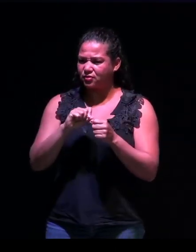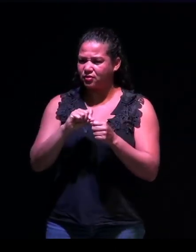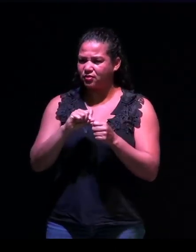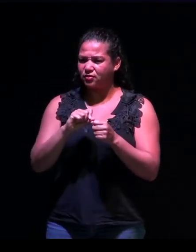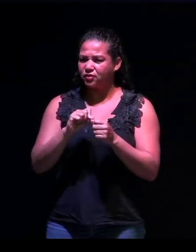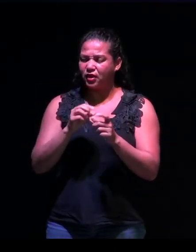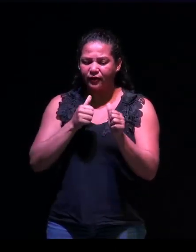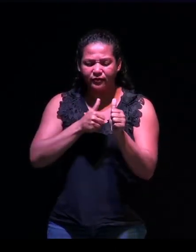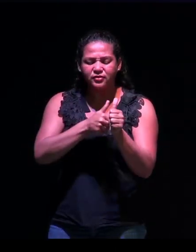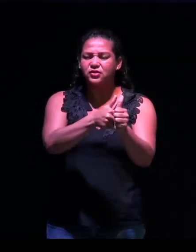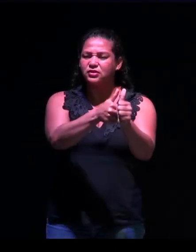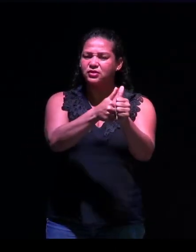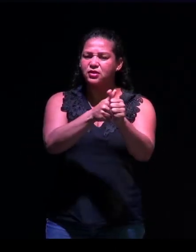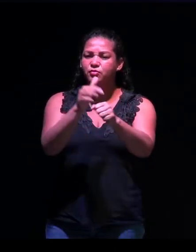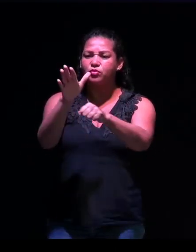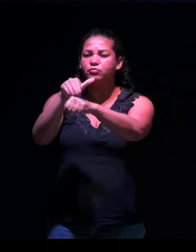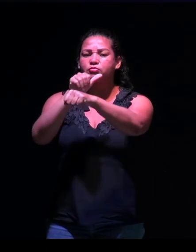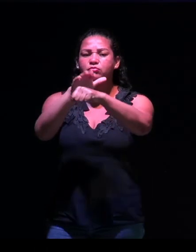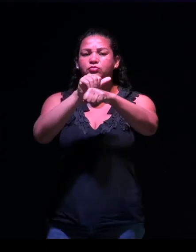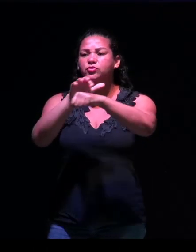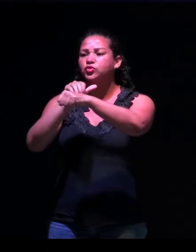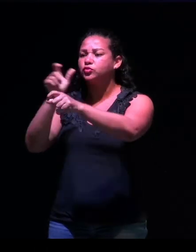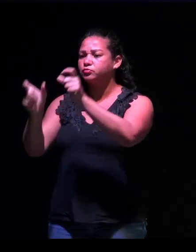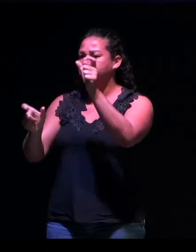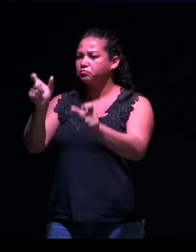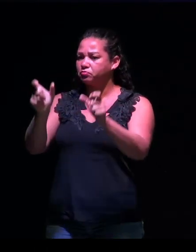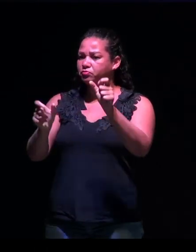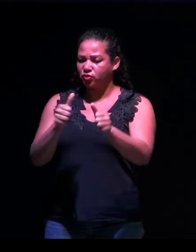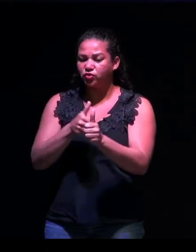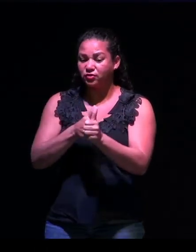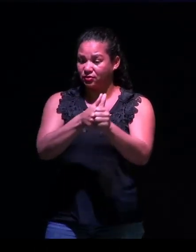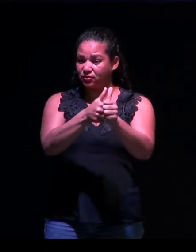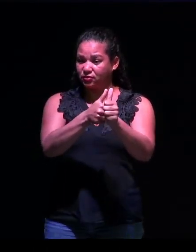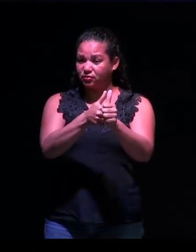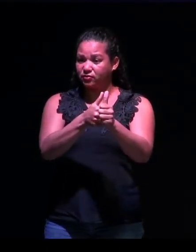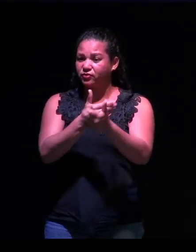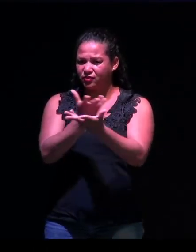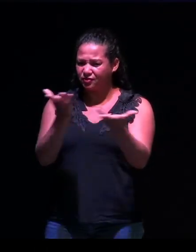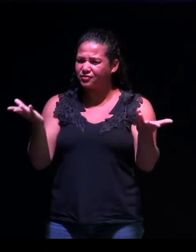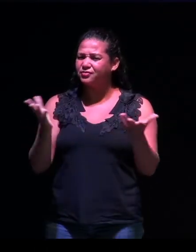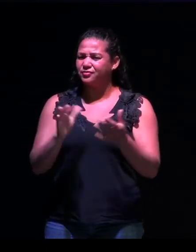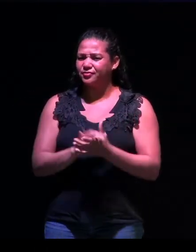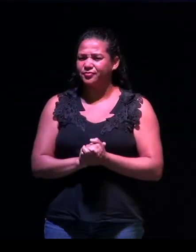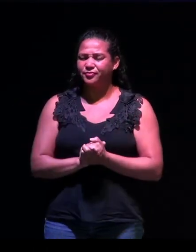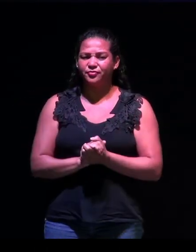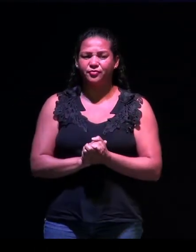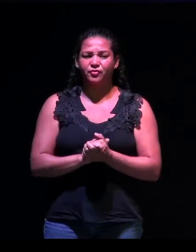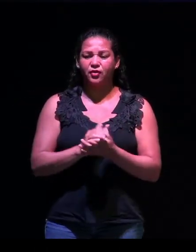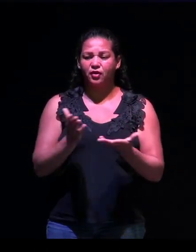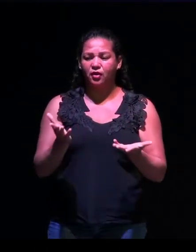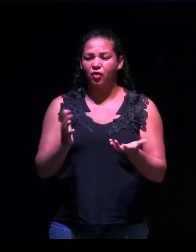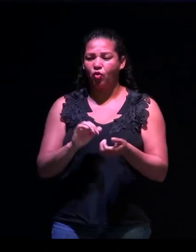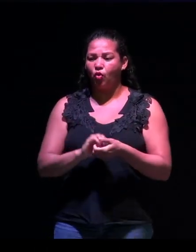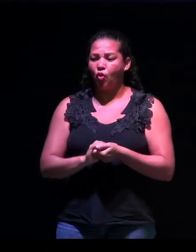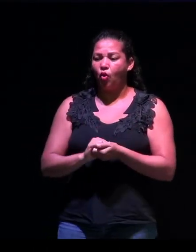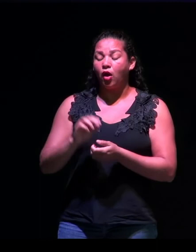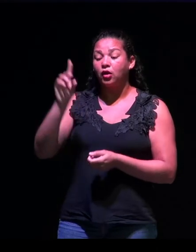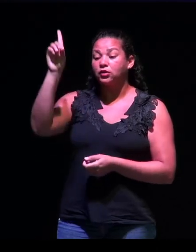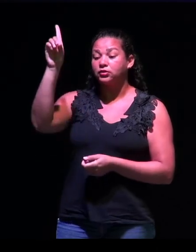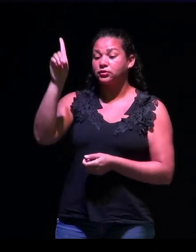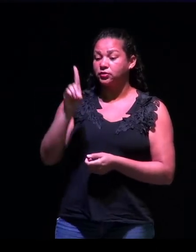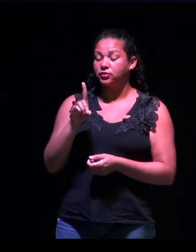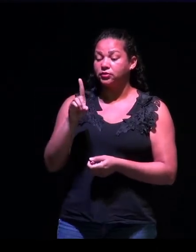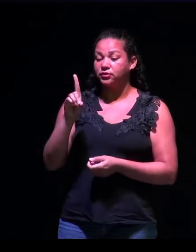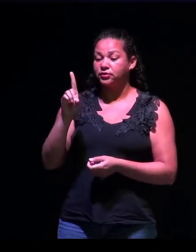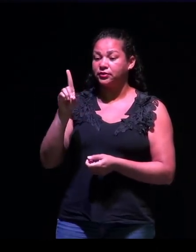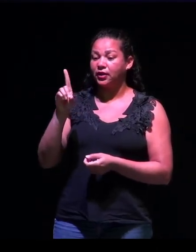O que foi que Jesus disse antes de sair? Lembra que eu falei domingo passado? Na despedida, Ele ressuscitou e ficou ainda muitos dias aqui na terra, mas